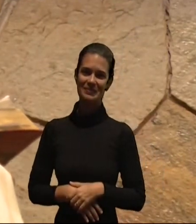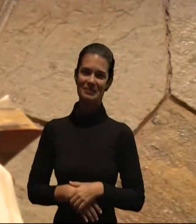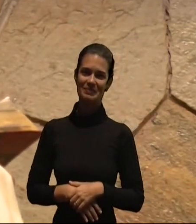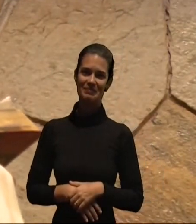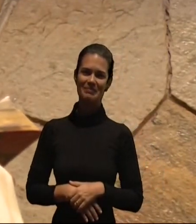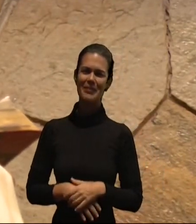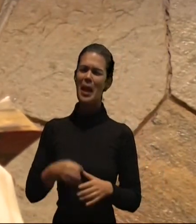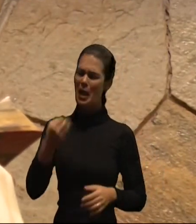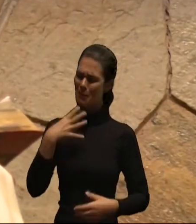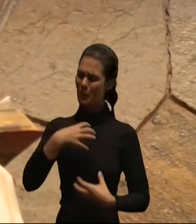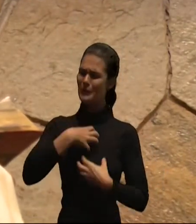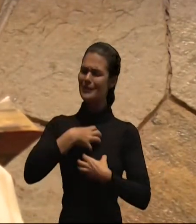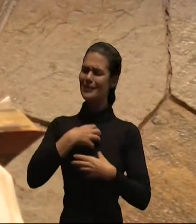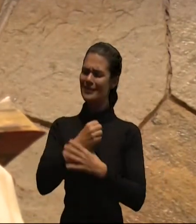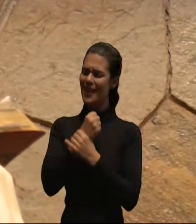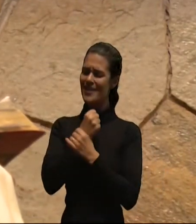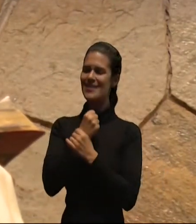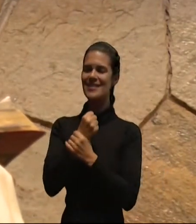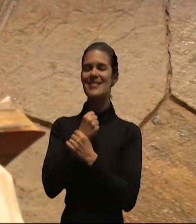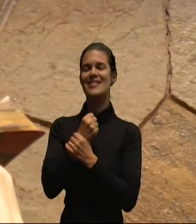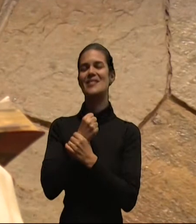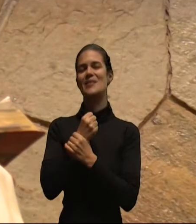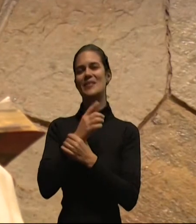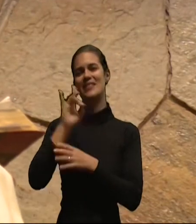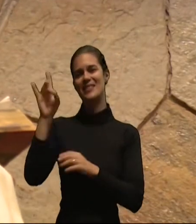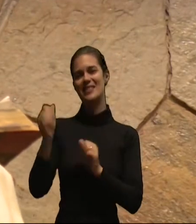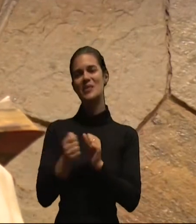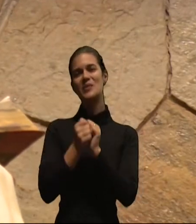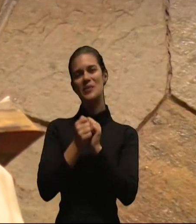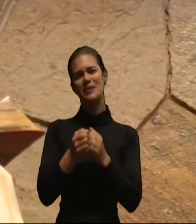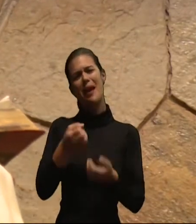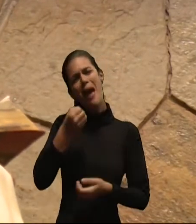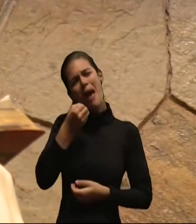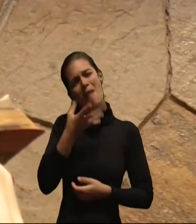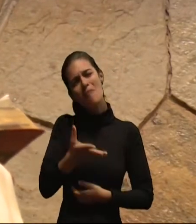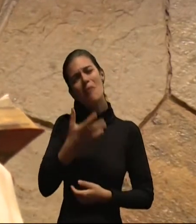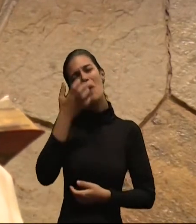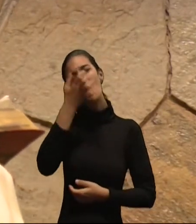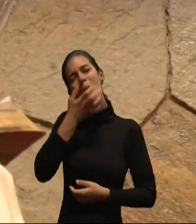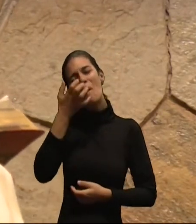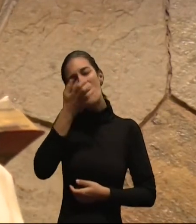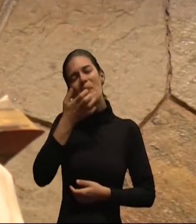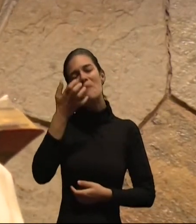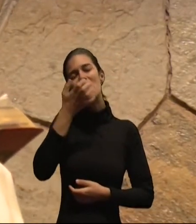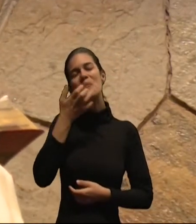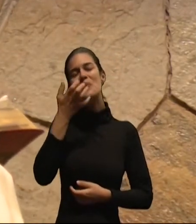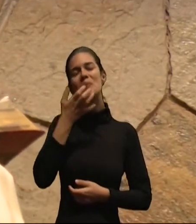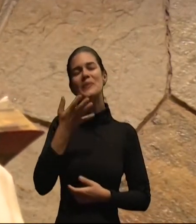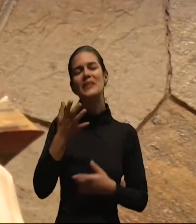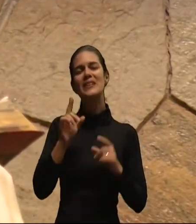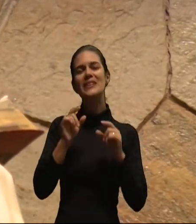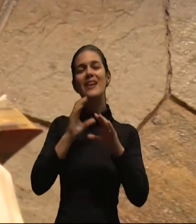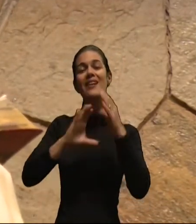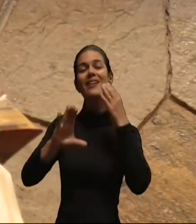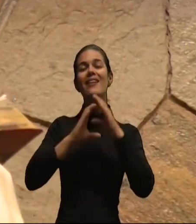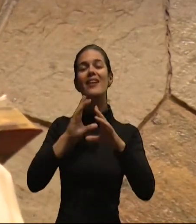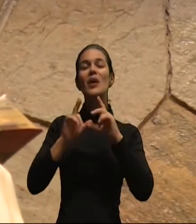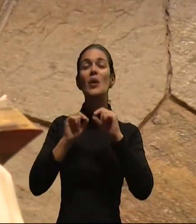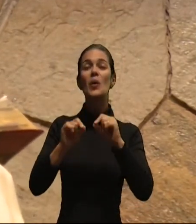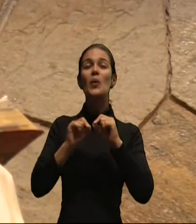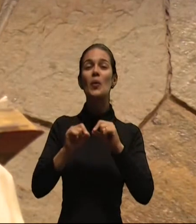esta segurança do Senhor sobre nós. Como é bom poder cantar, que segurança sou de Jesus. Este